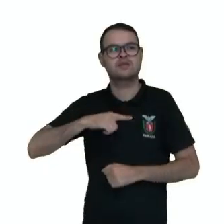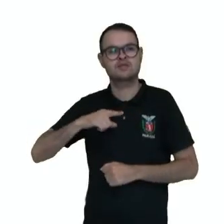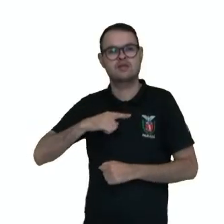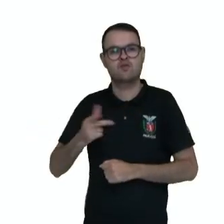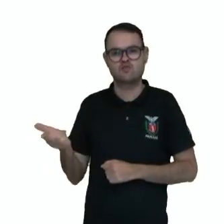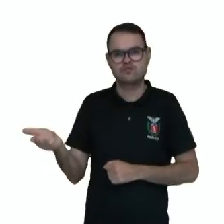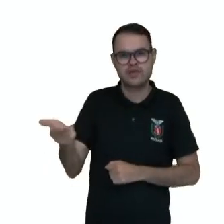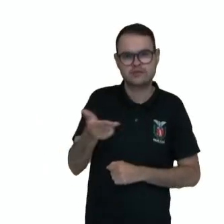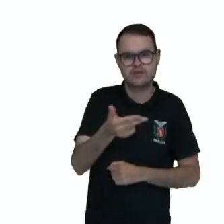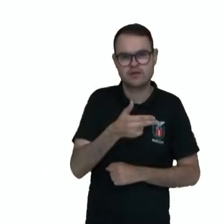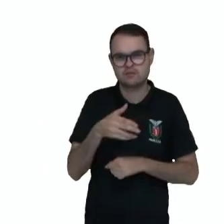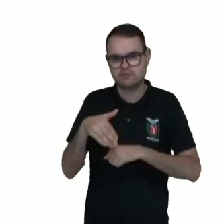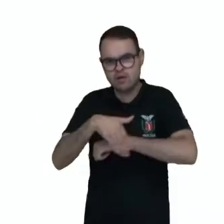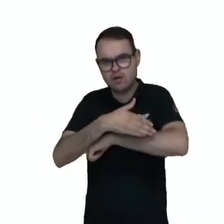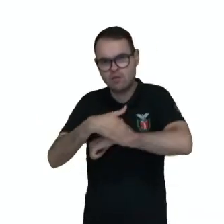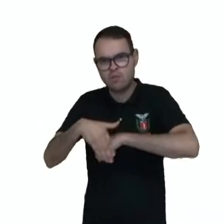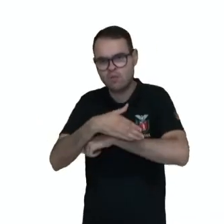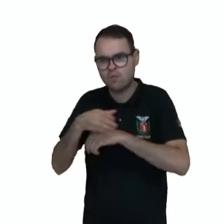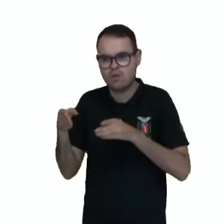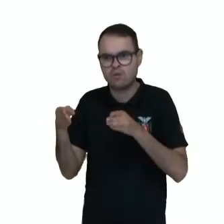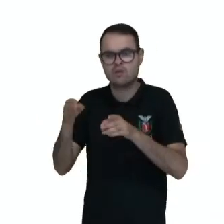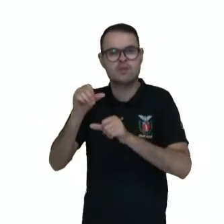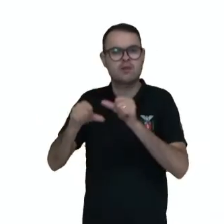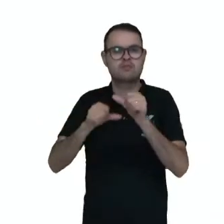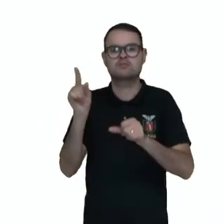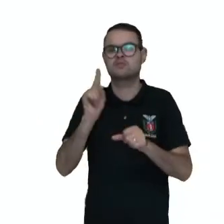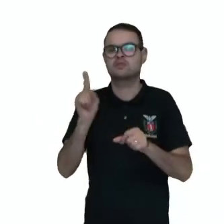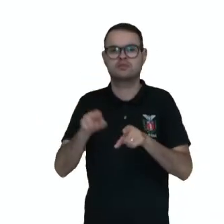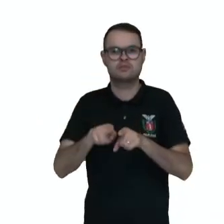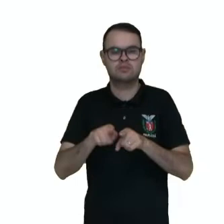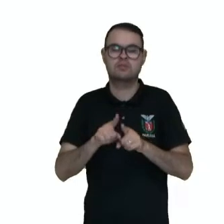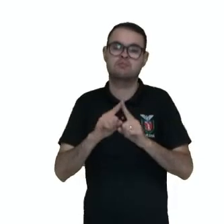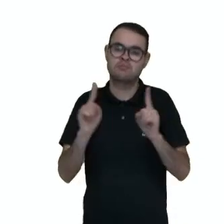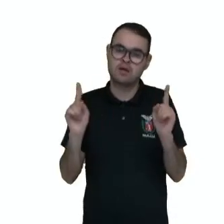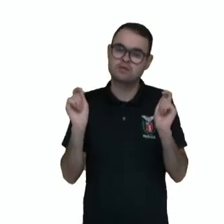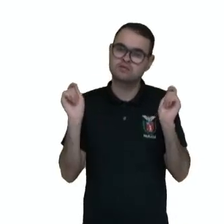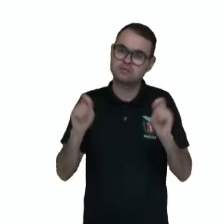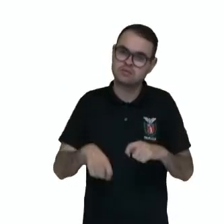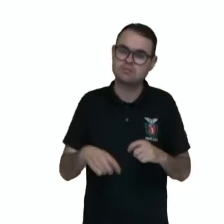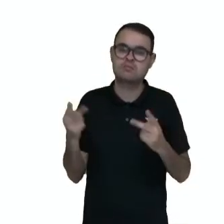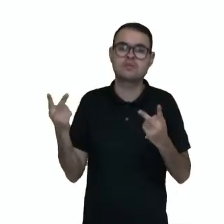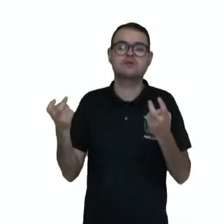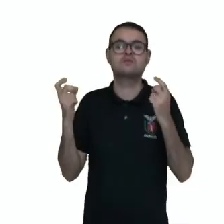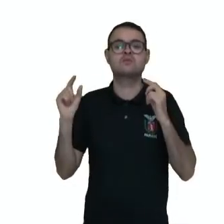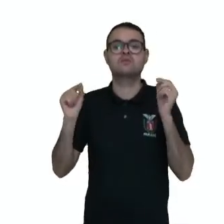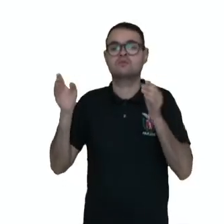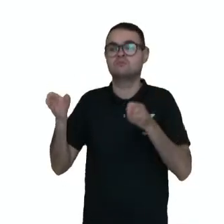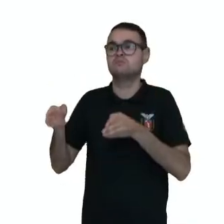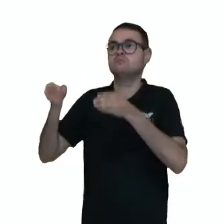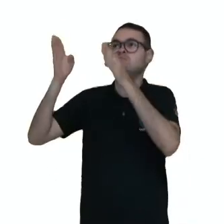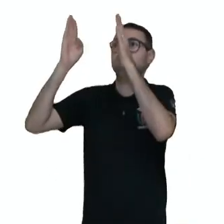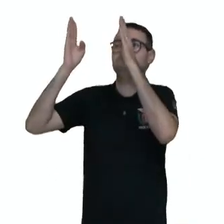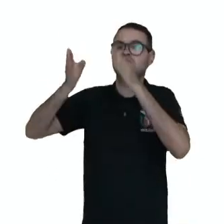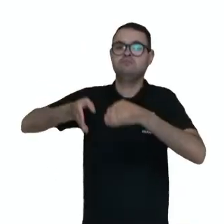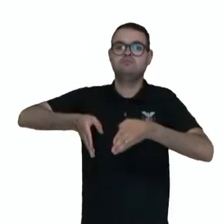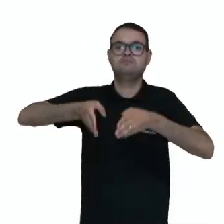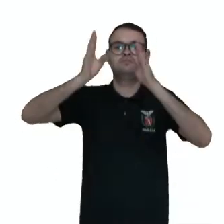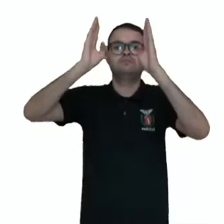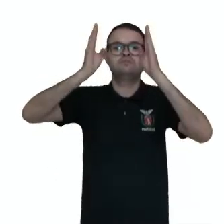das ruas também não se alterou, embora, como a gente disse, perceba o quê? Uma verticalização,